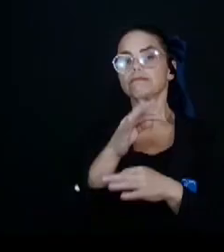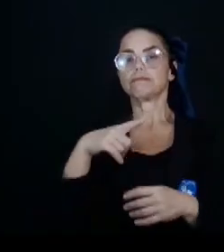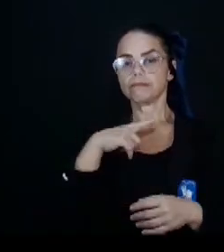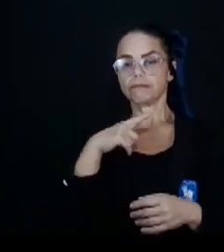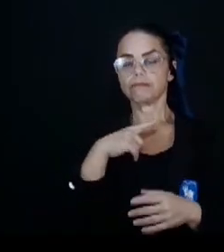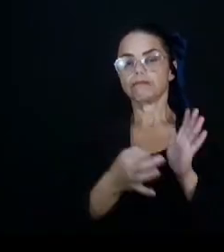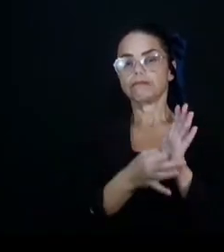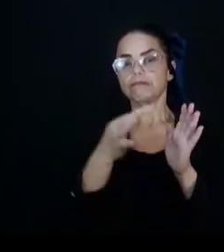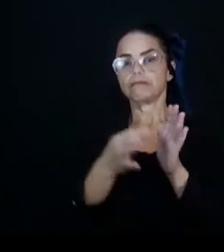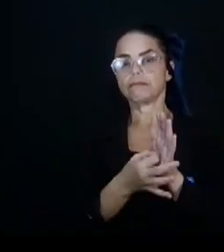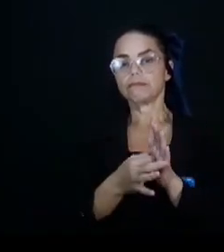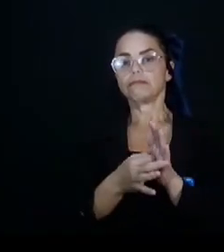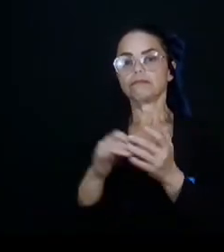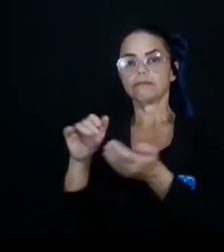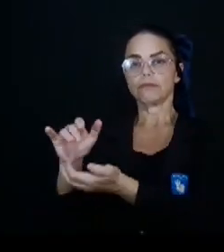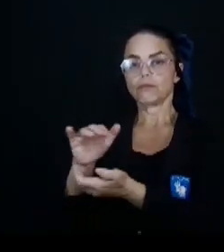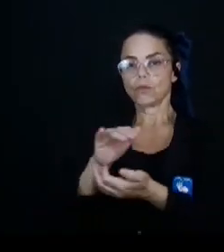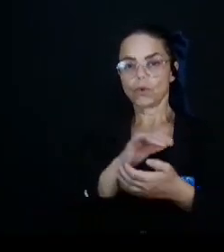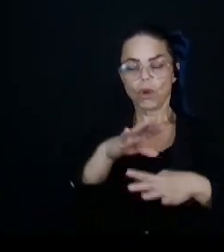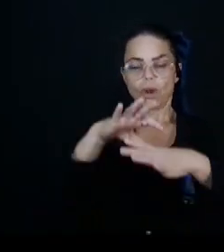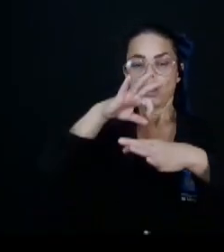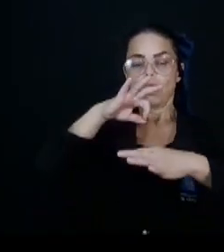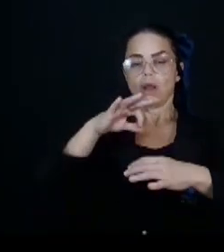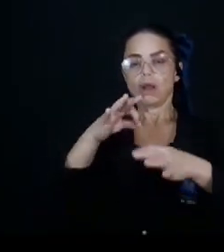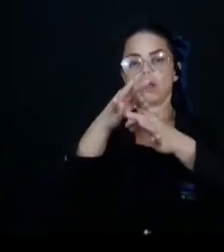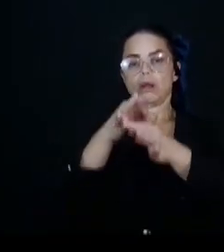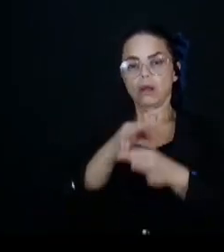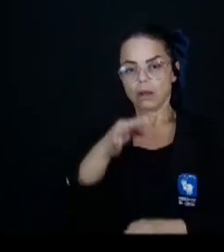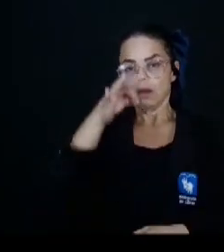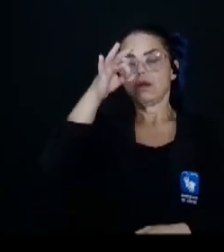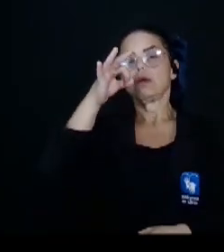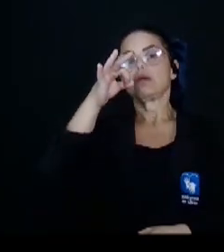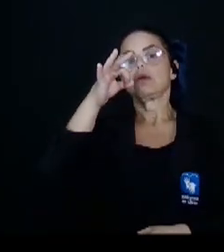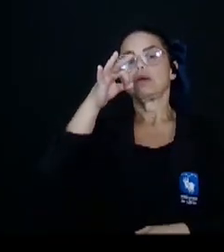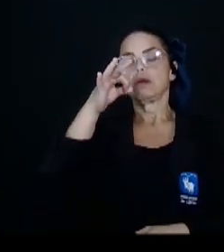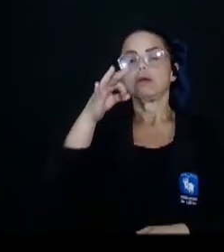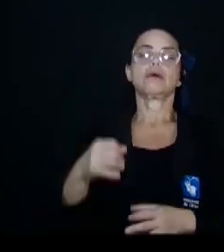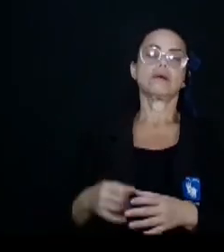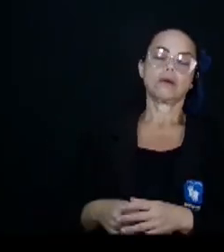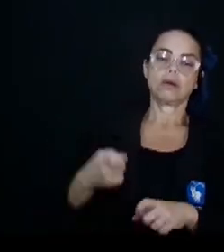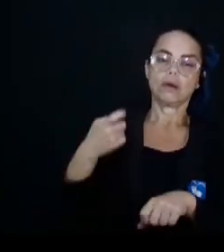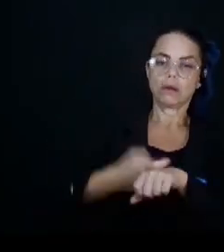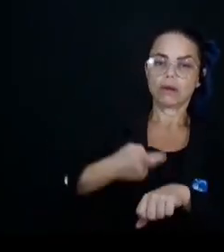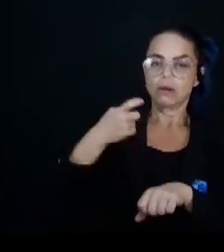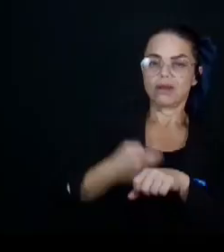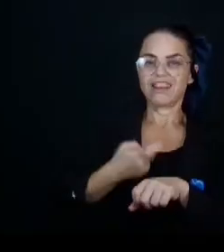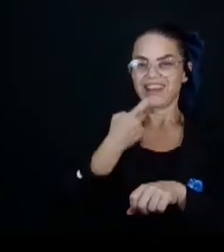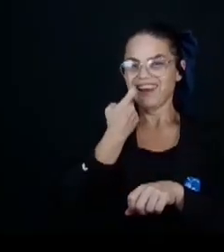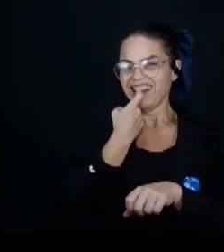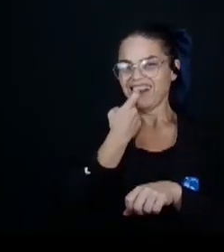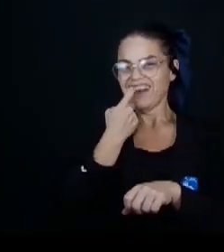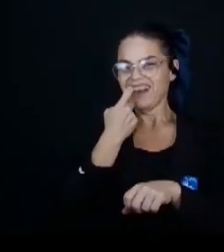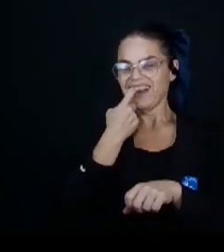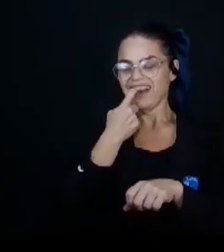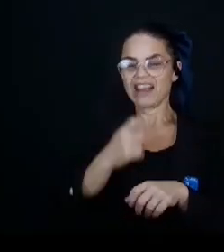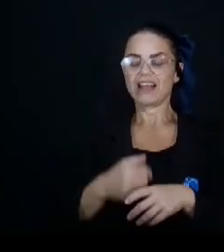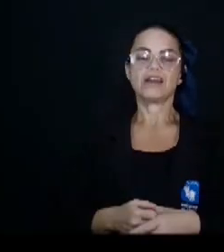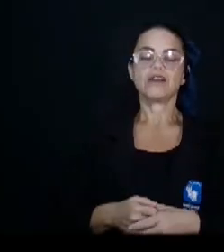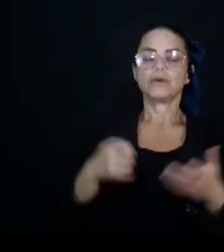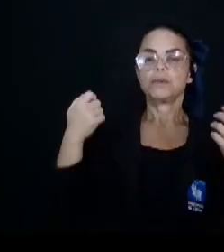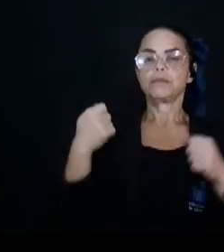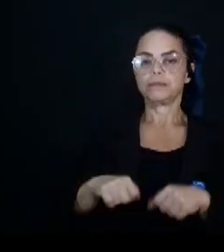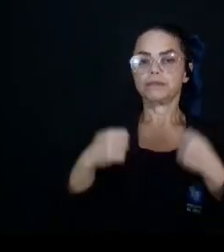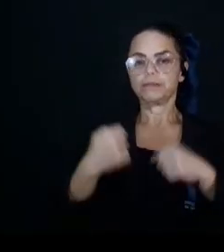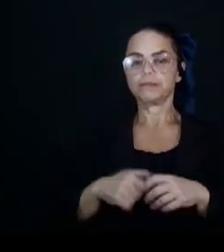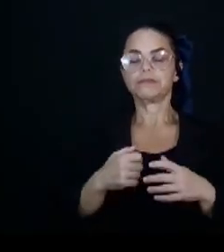de medula óssea. Já as leucemias crônicas, elas têm alguns subtipos que precisam sim fazer